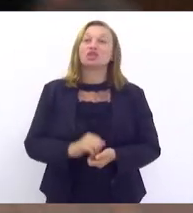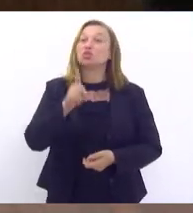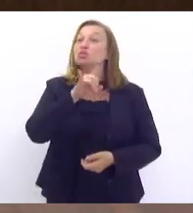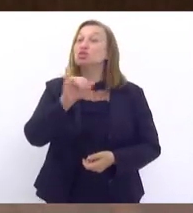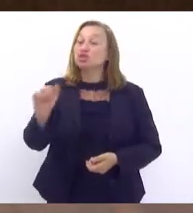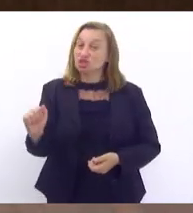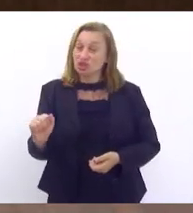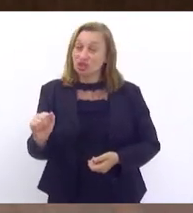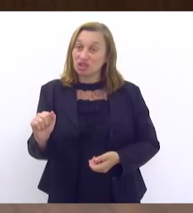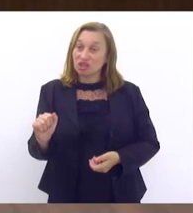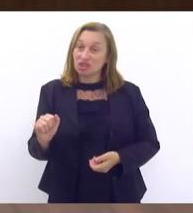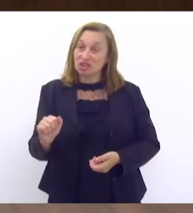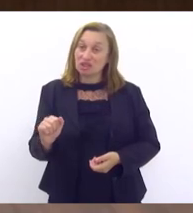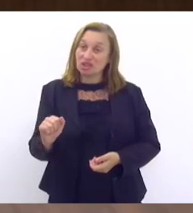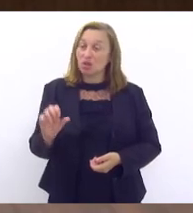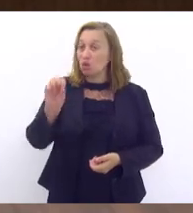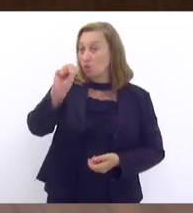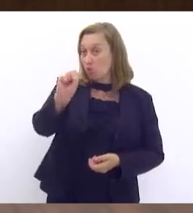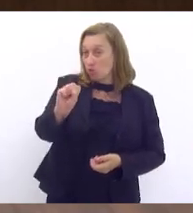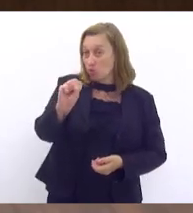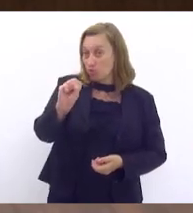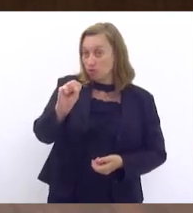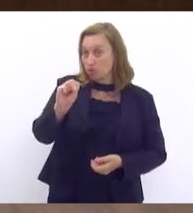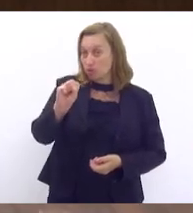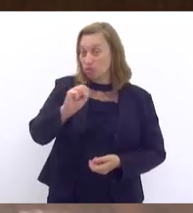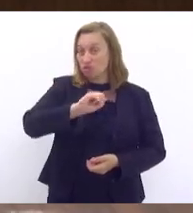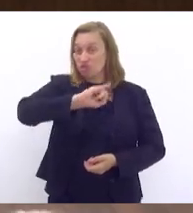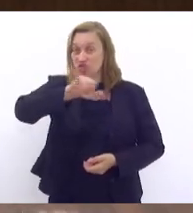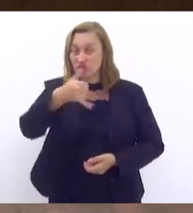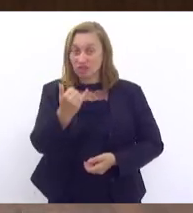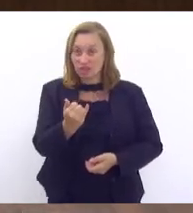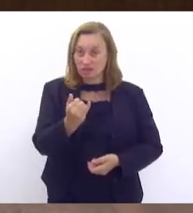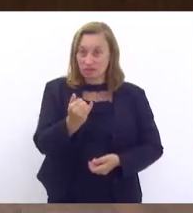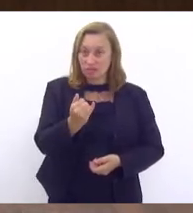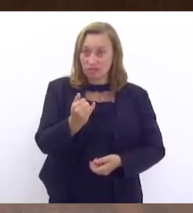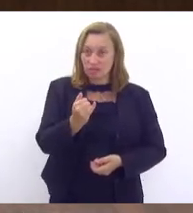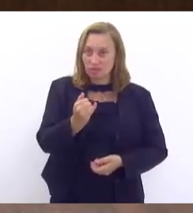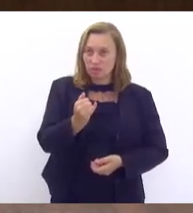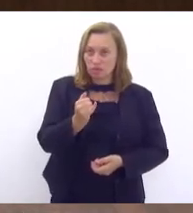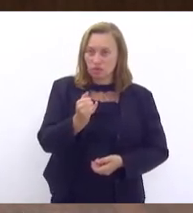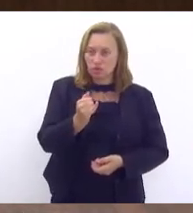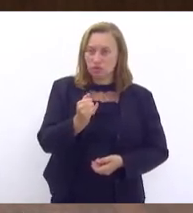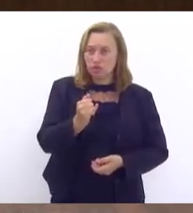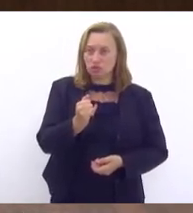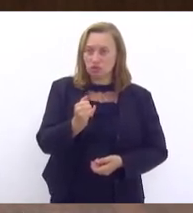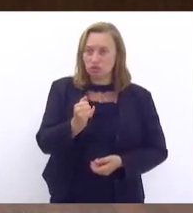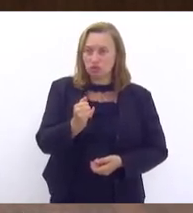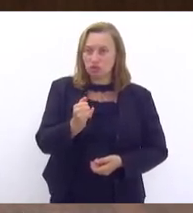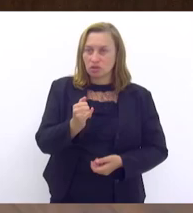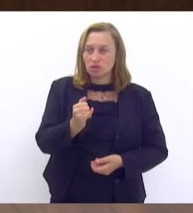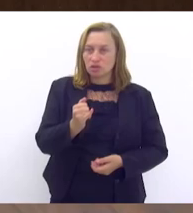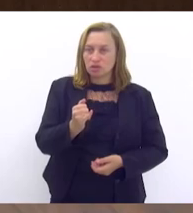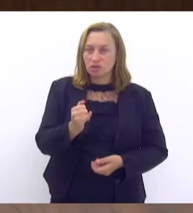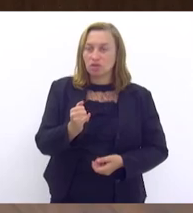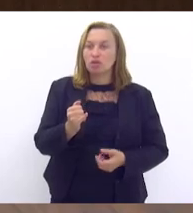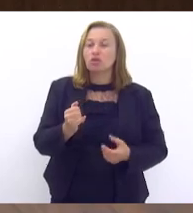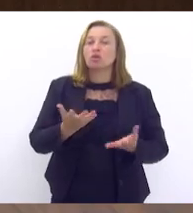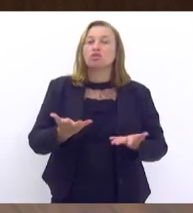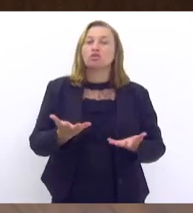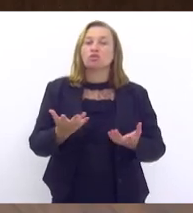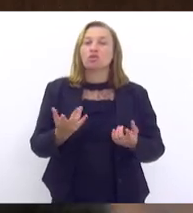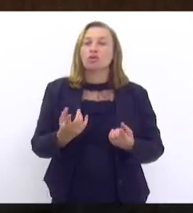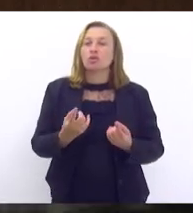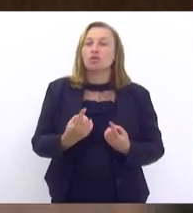dia 8 de janeiro, que foi o dia da tentativa do